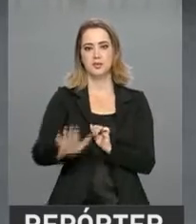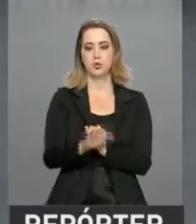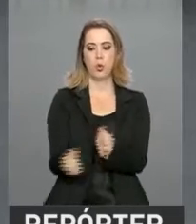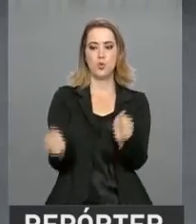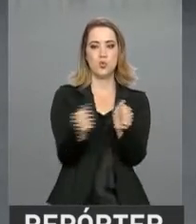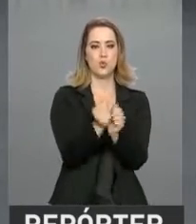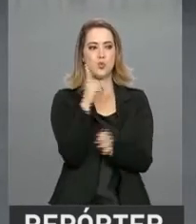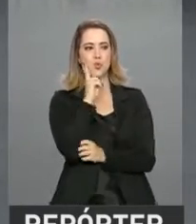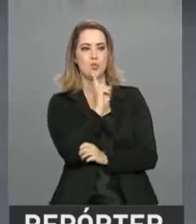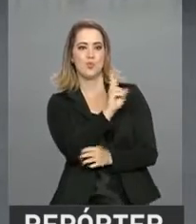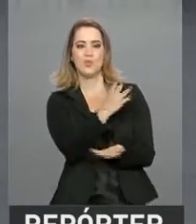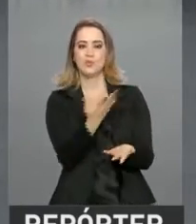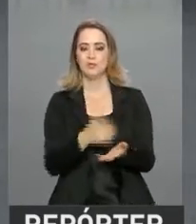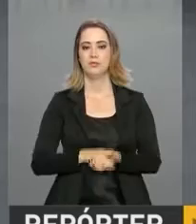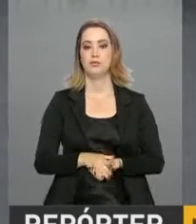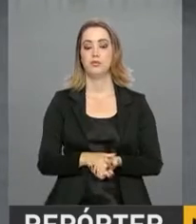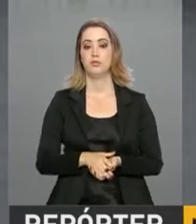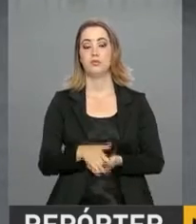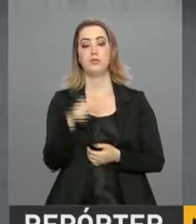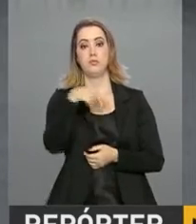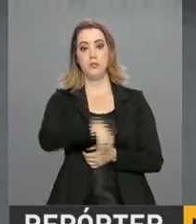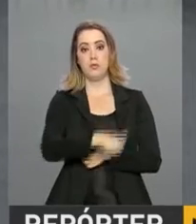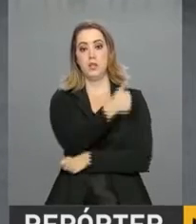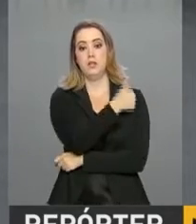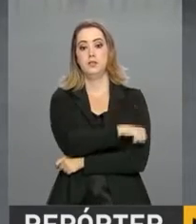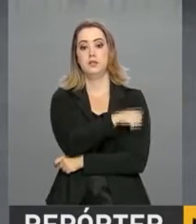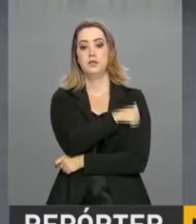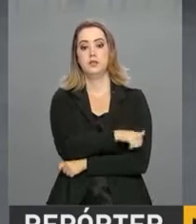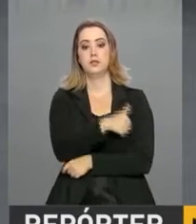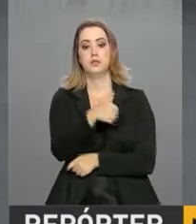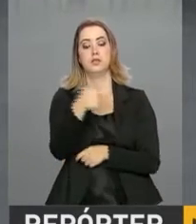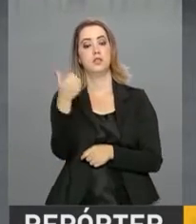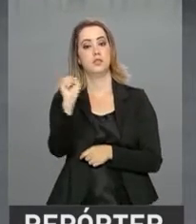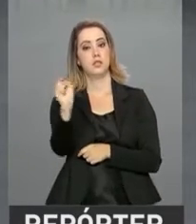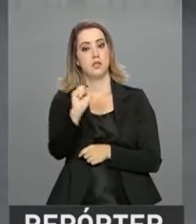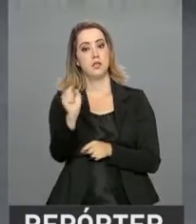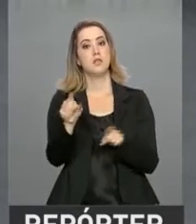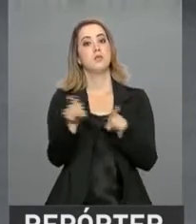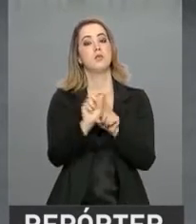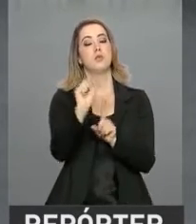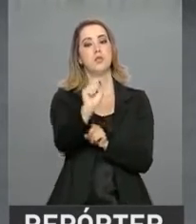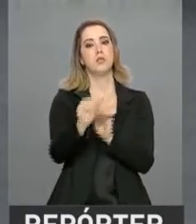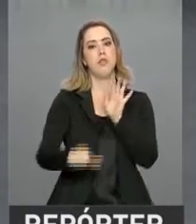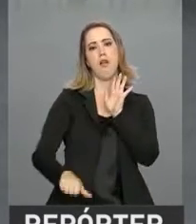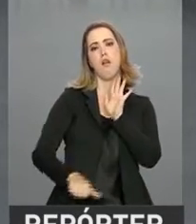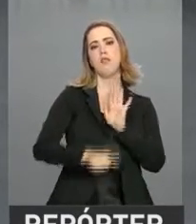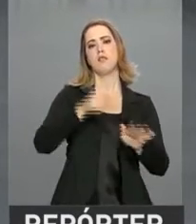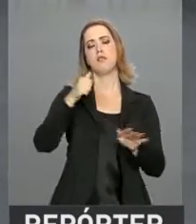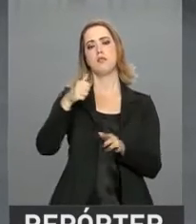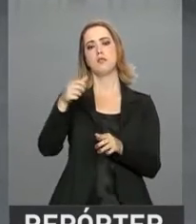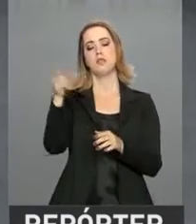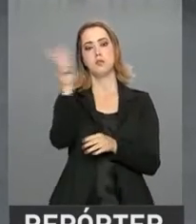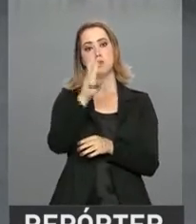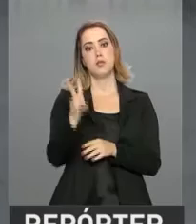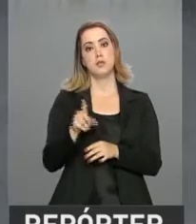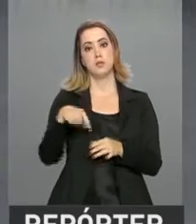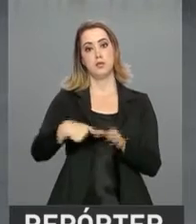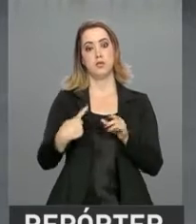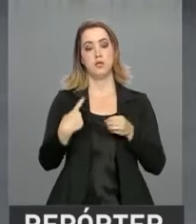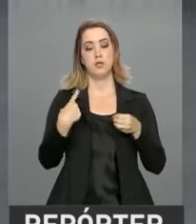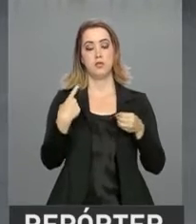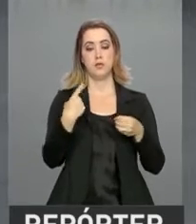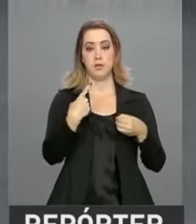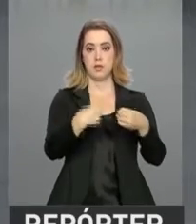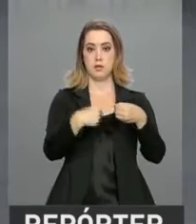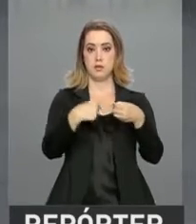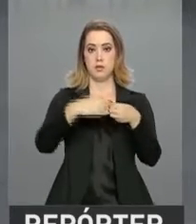é a 18ª edição do Festival de Cinema do Rio, mas é a primeira vez que os filmes são exibidos aqui na Praça Mauá. O evento